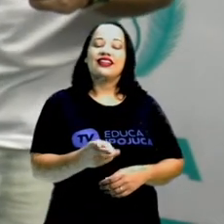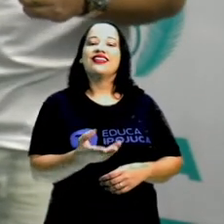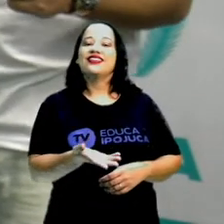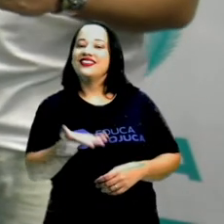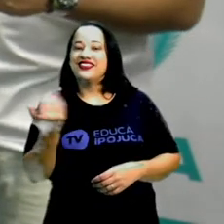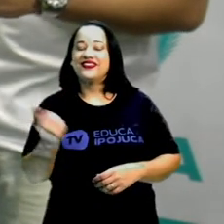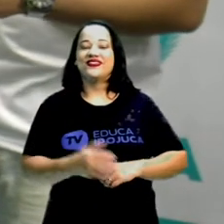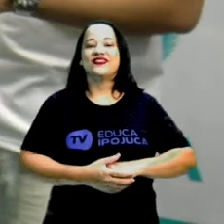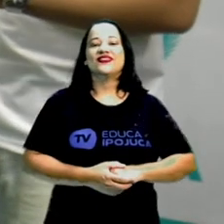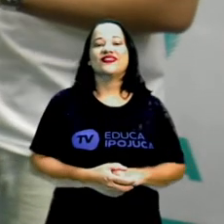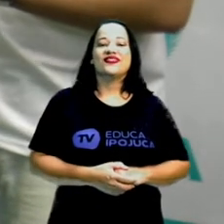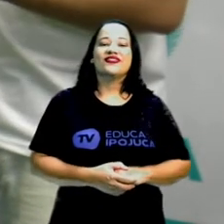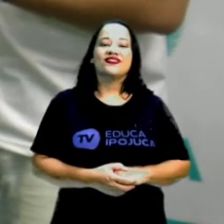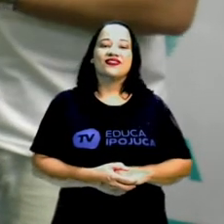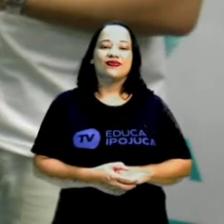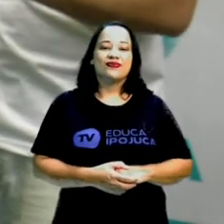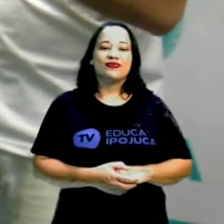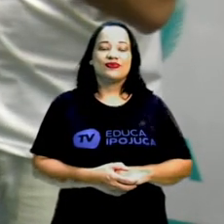então? Vamos lá.